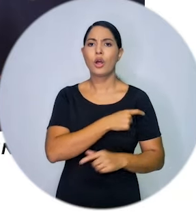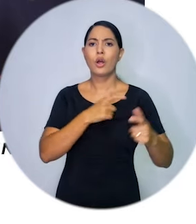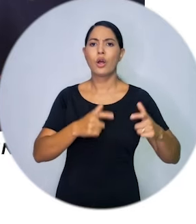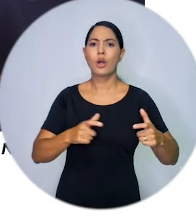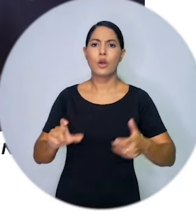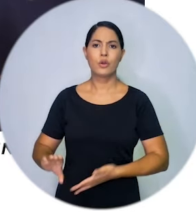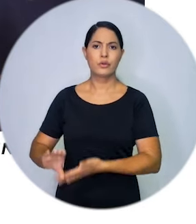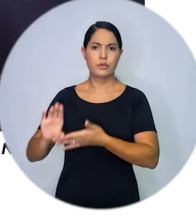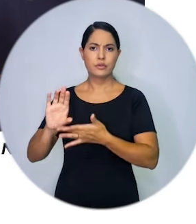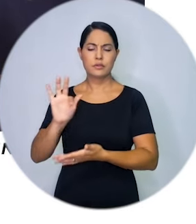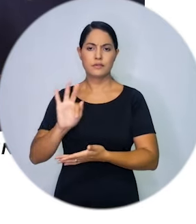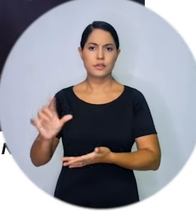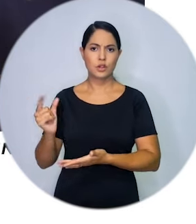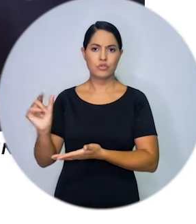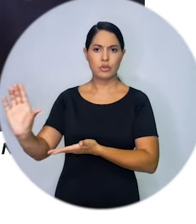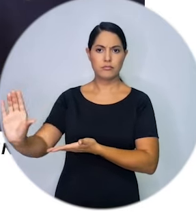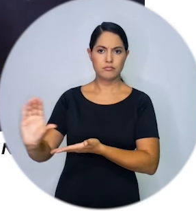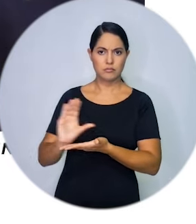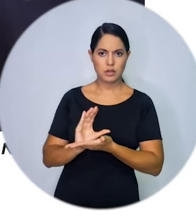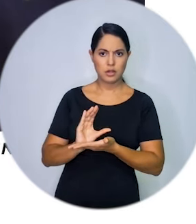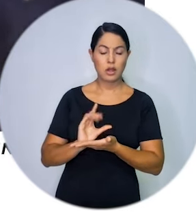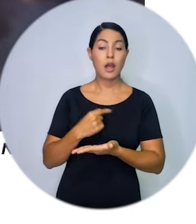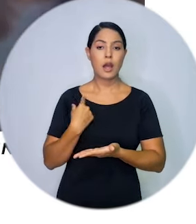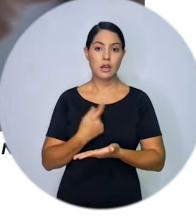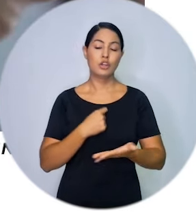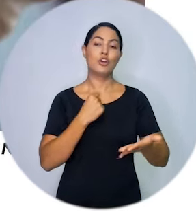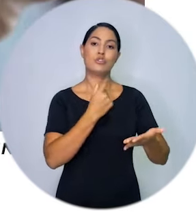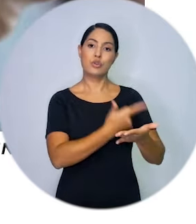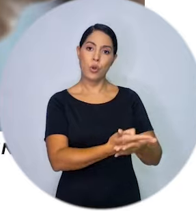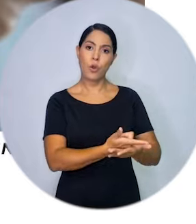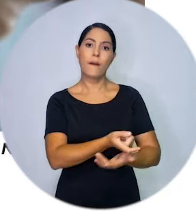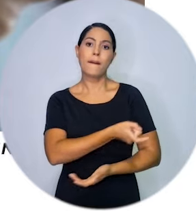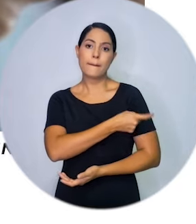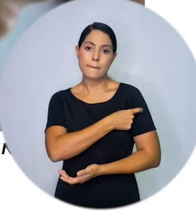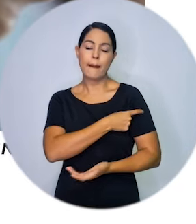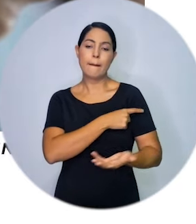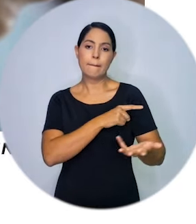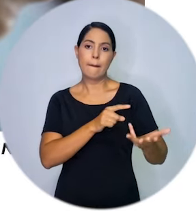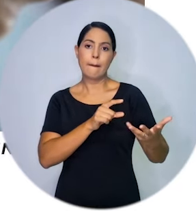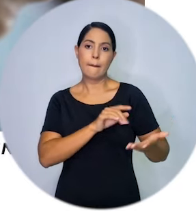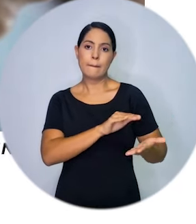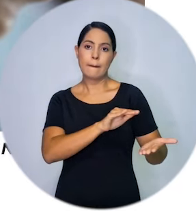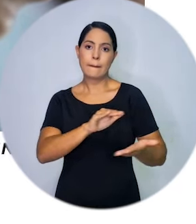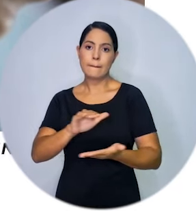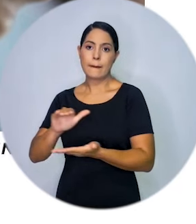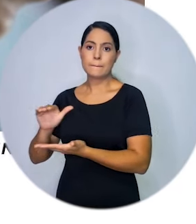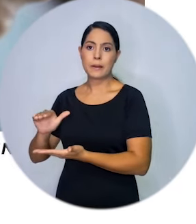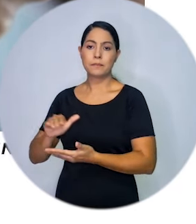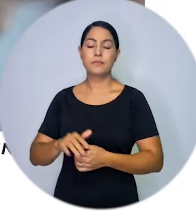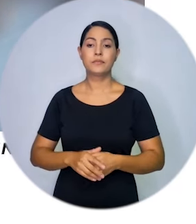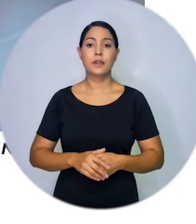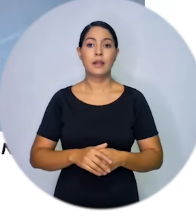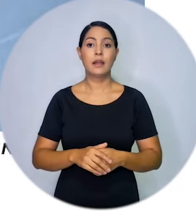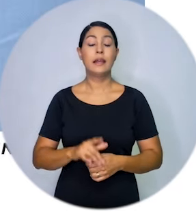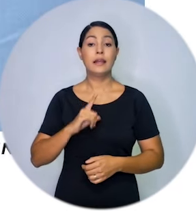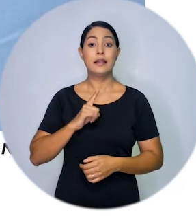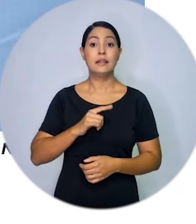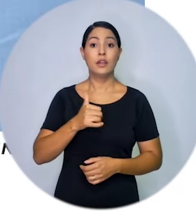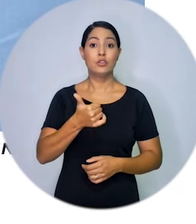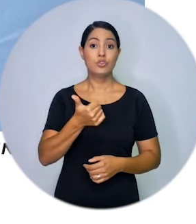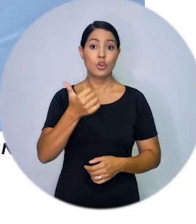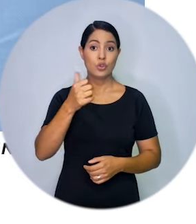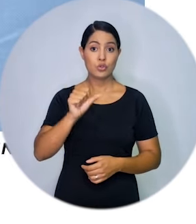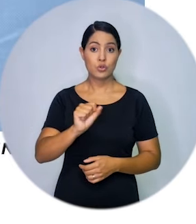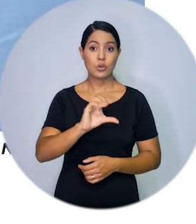os valores vindo do Conselho Federal e do Fundo de Integração e Desenvolvimento da Advocacia e distribuído para